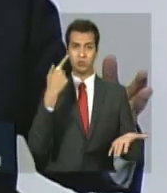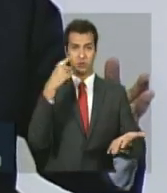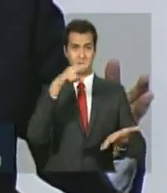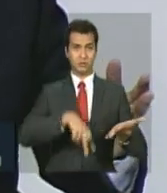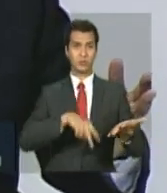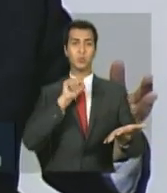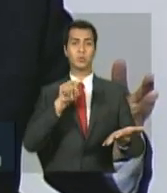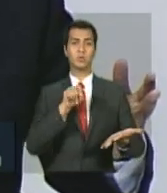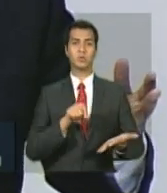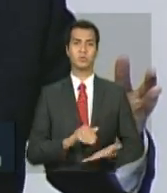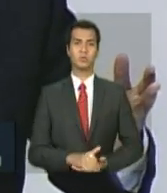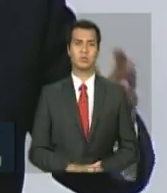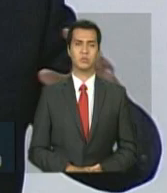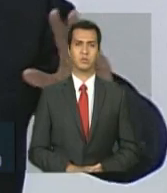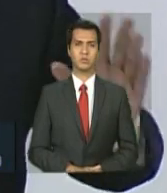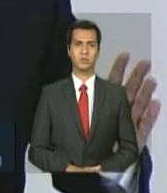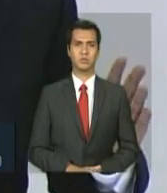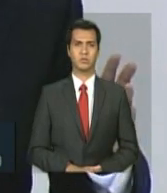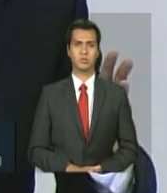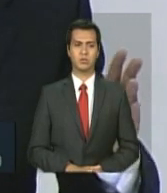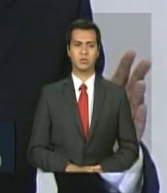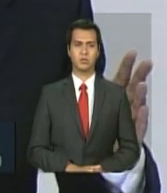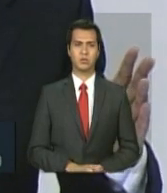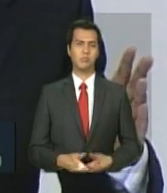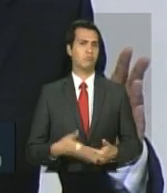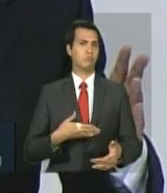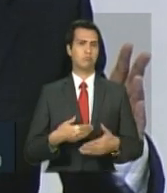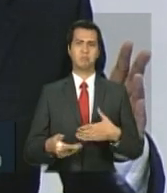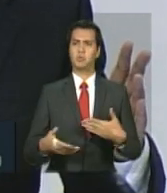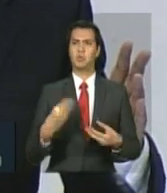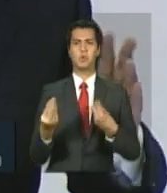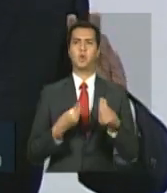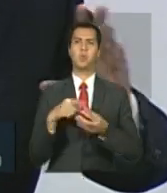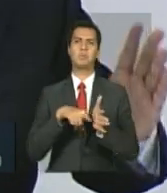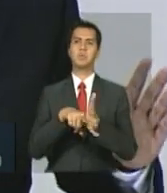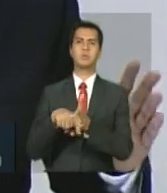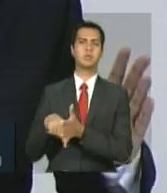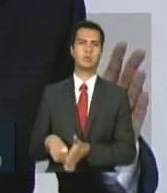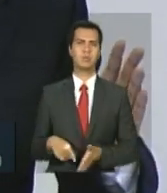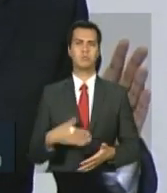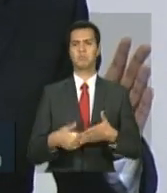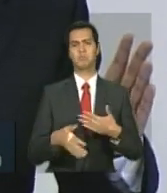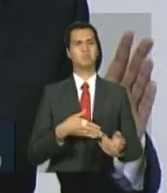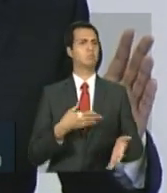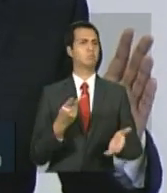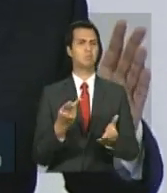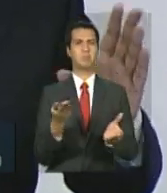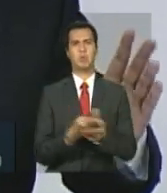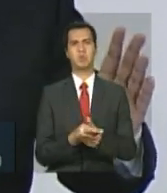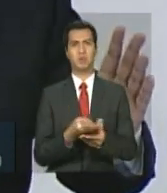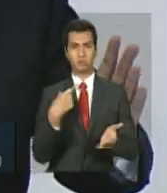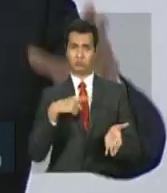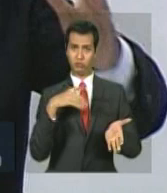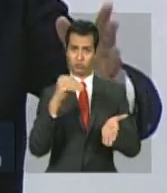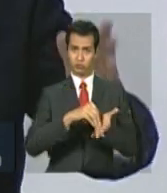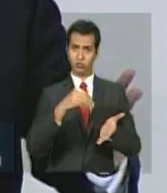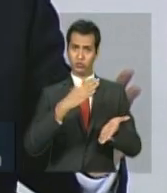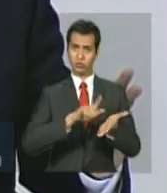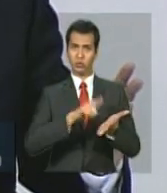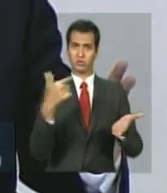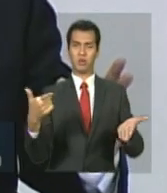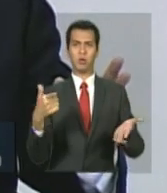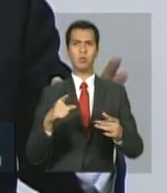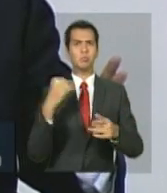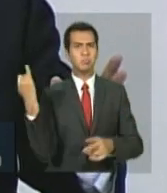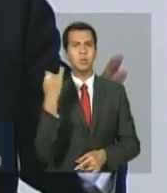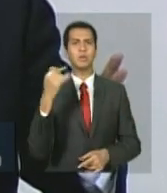se dizia, era o seguinte, não importa a apuração, não importa o processo, o que importa é que há uma denúncia.